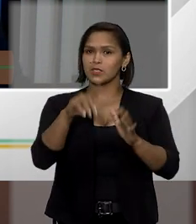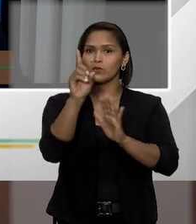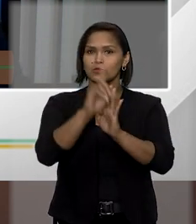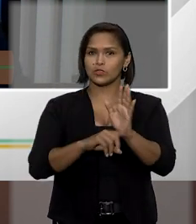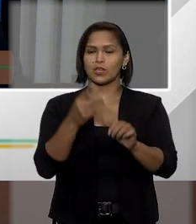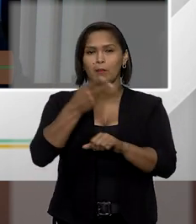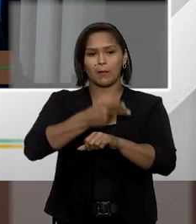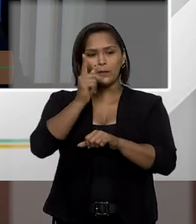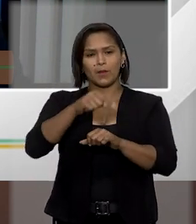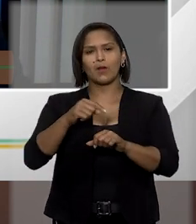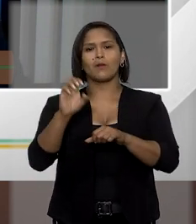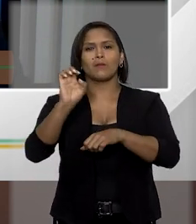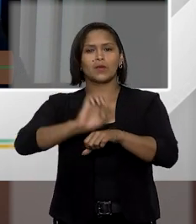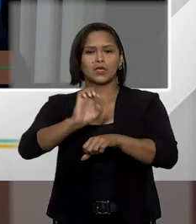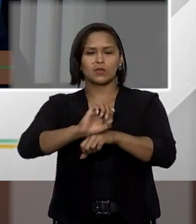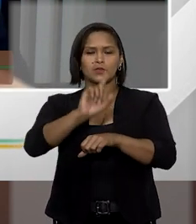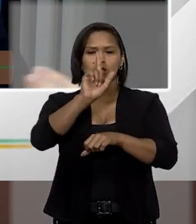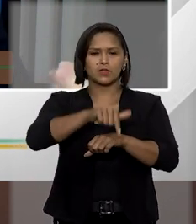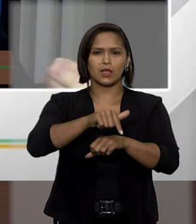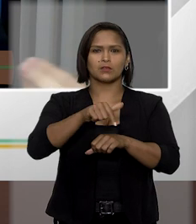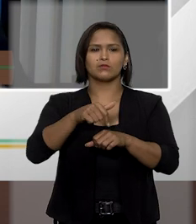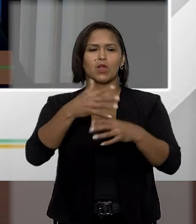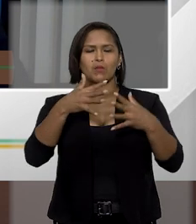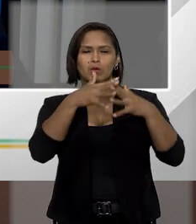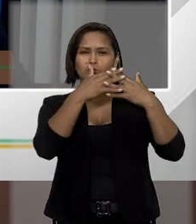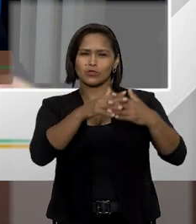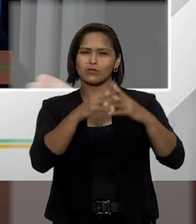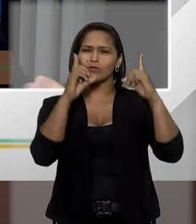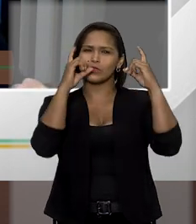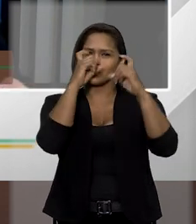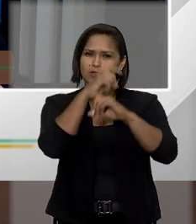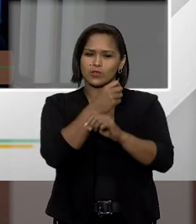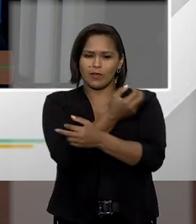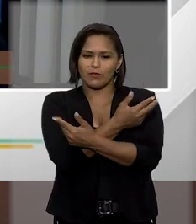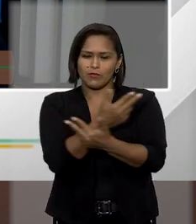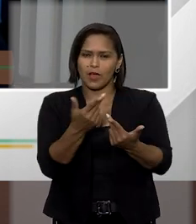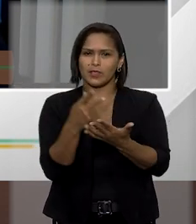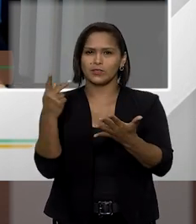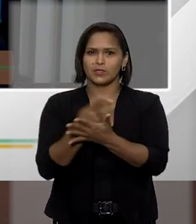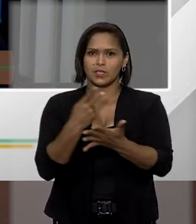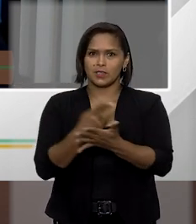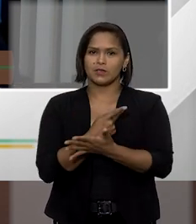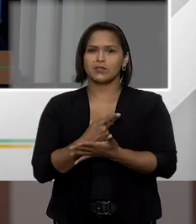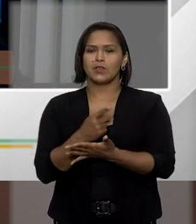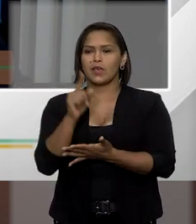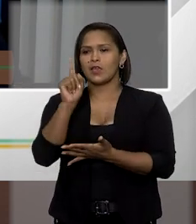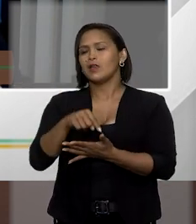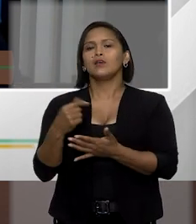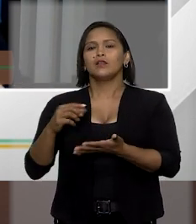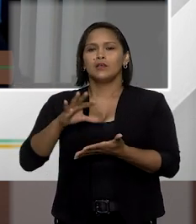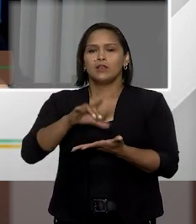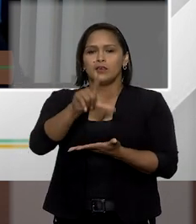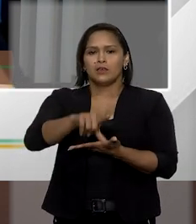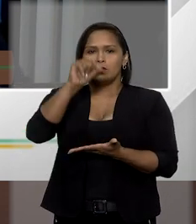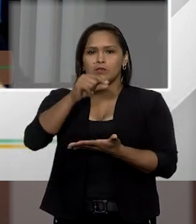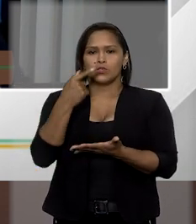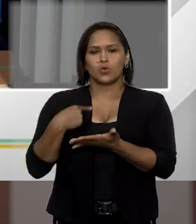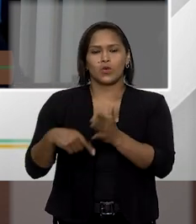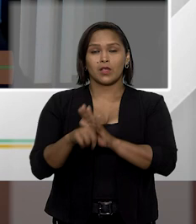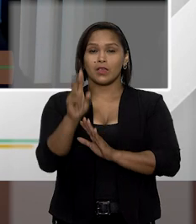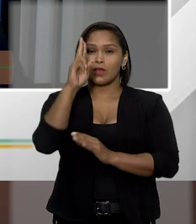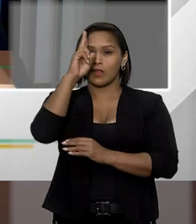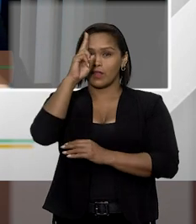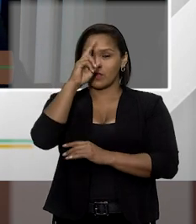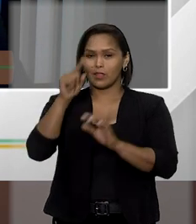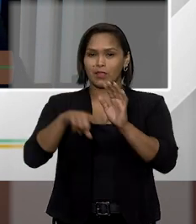ele serve justamente para que o Estado, diante de uma complexidade, de uma multiplicidade de condutas lícitas, eleja aquela conduta que ele entenda